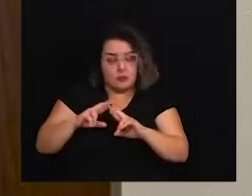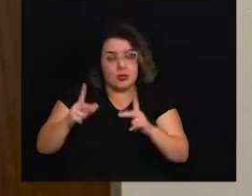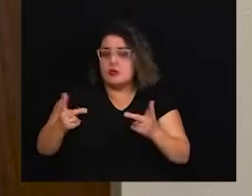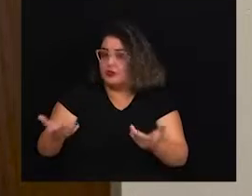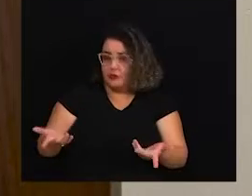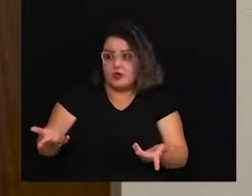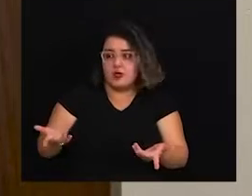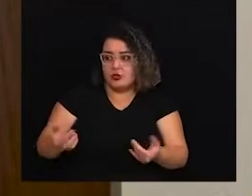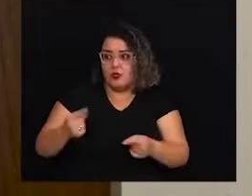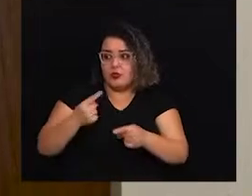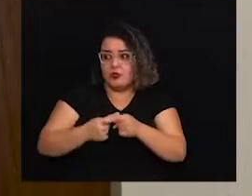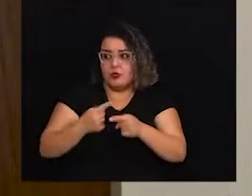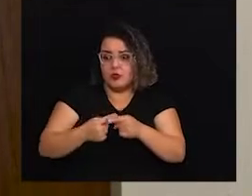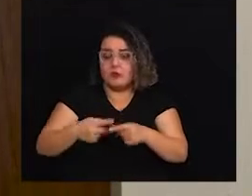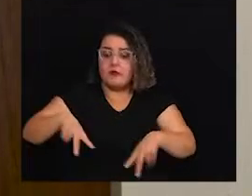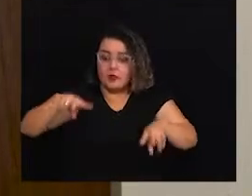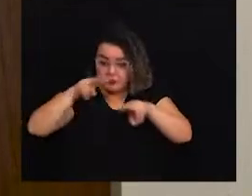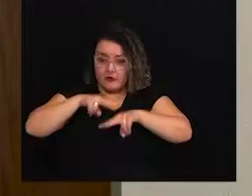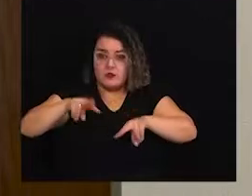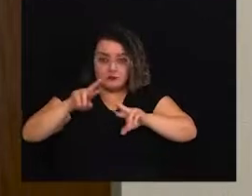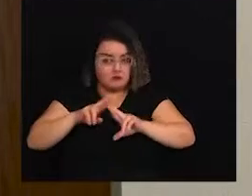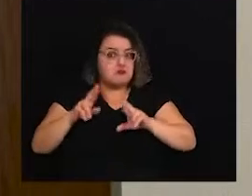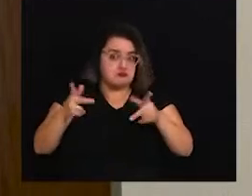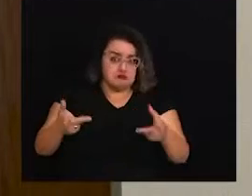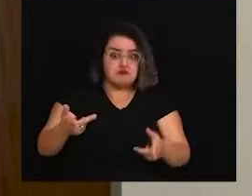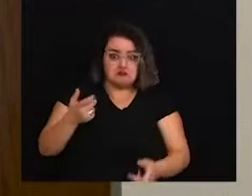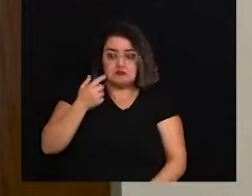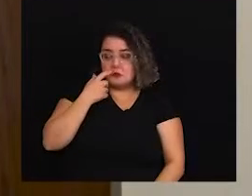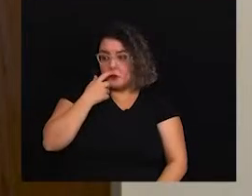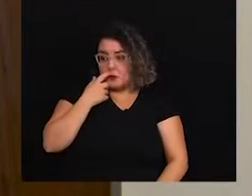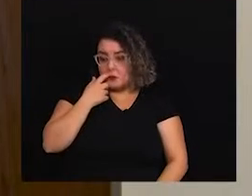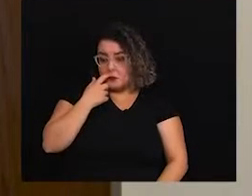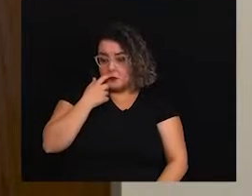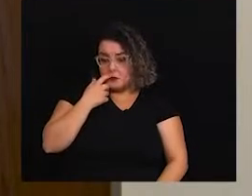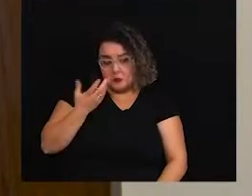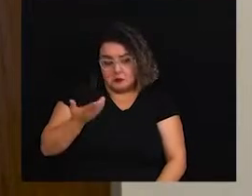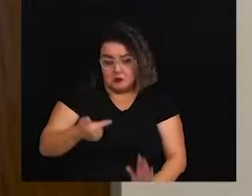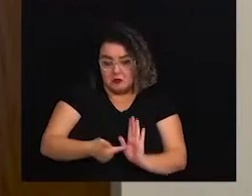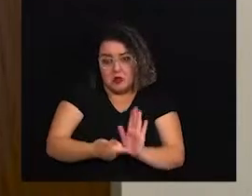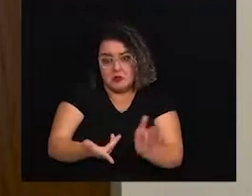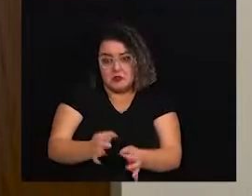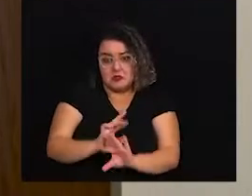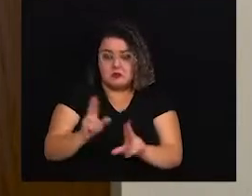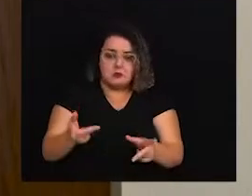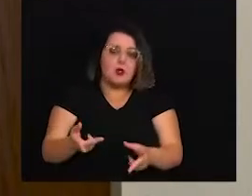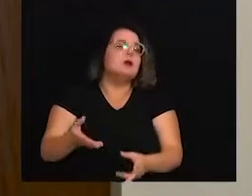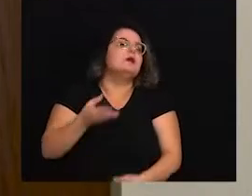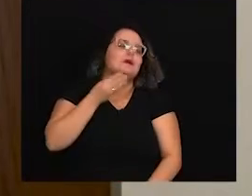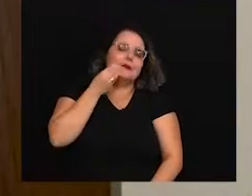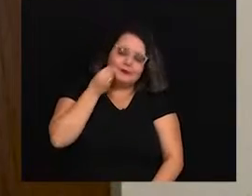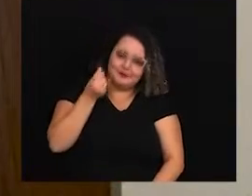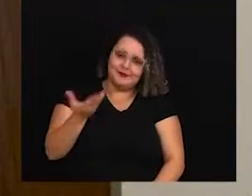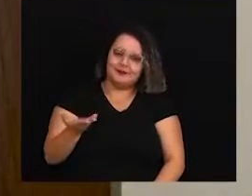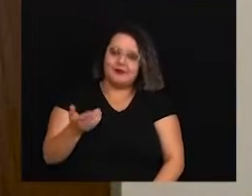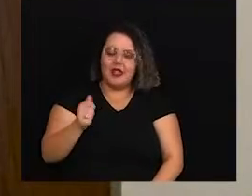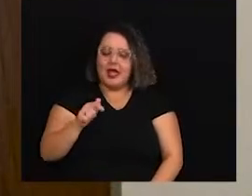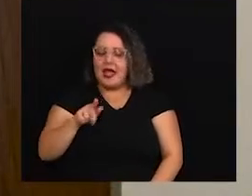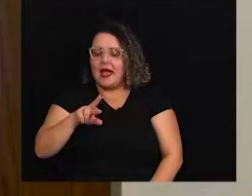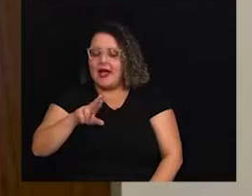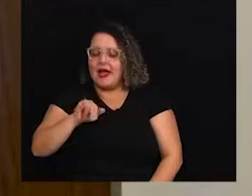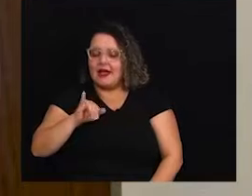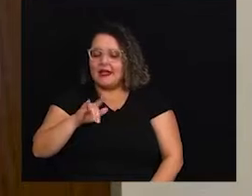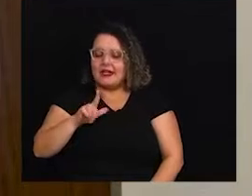extremamente diferente, né? Porque ela fica visualmente diferente, que é uma apresentação diferente, e o sabor também é diferente.